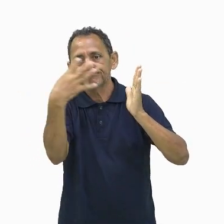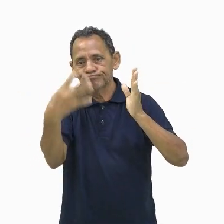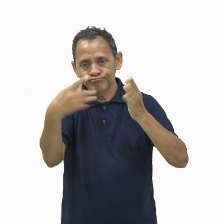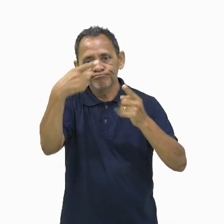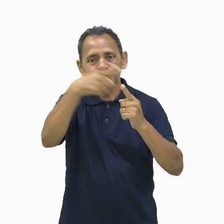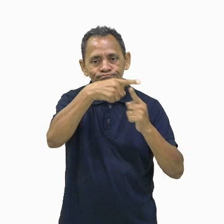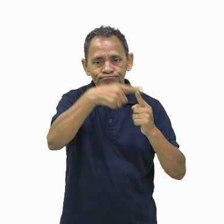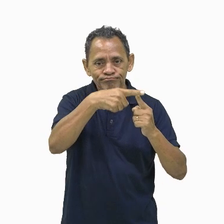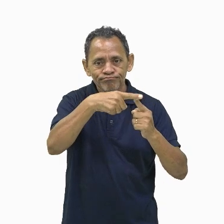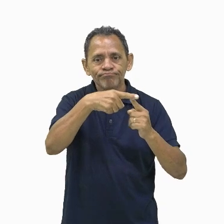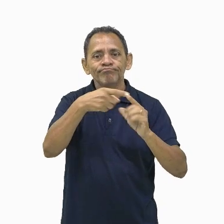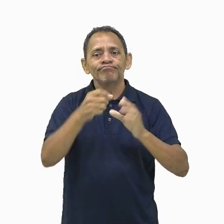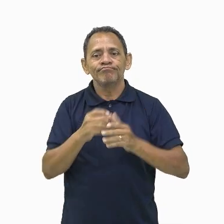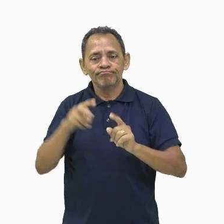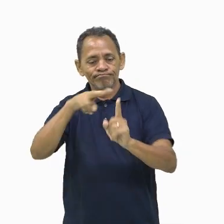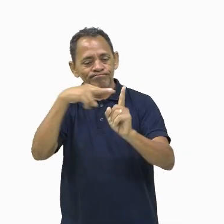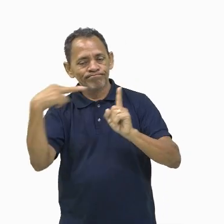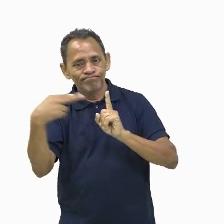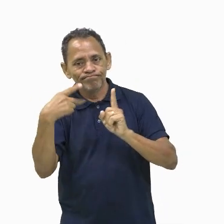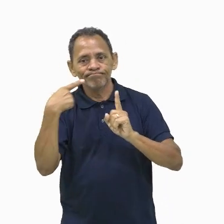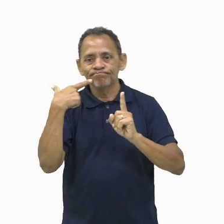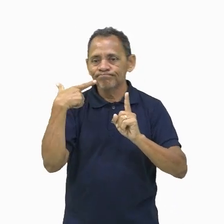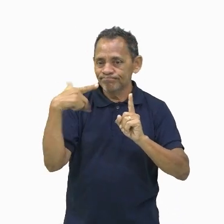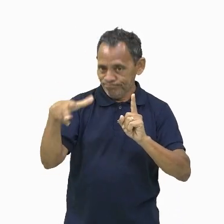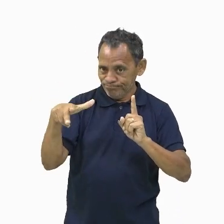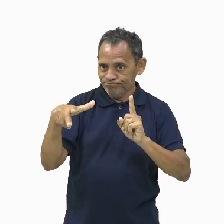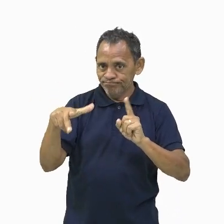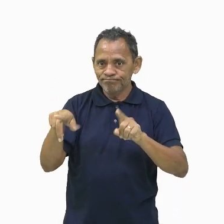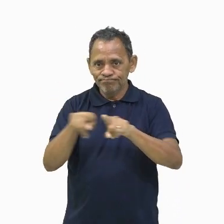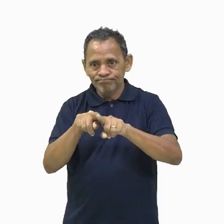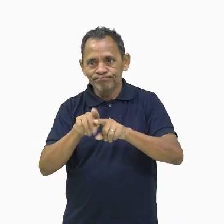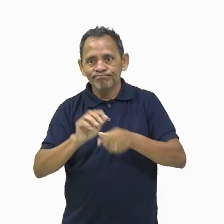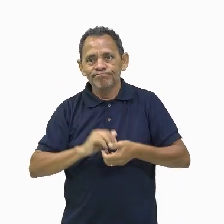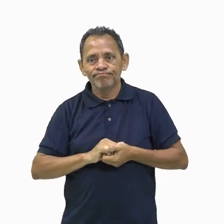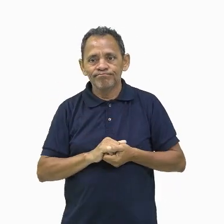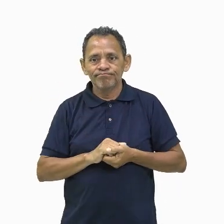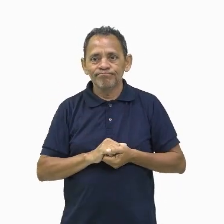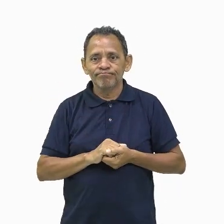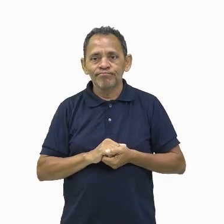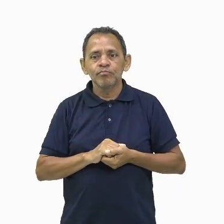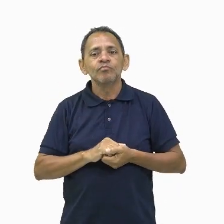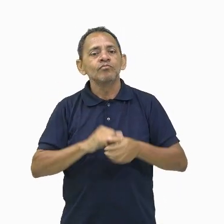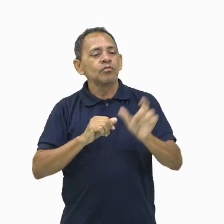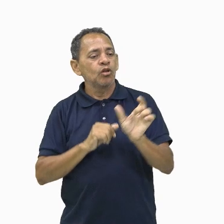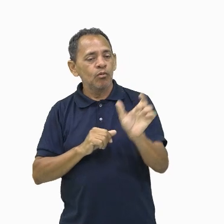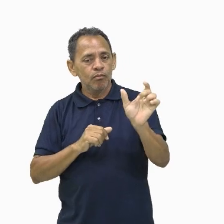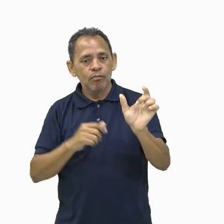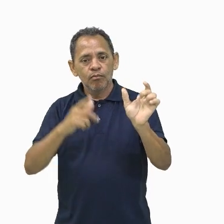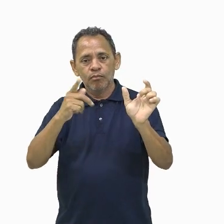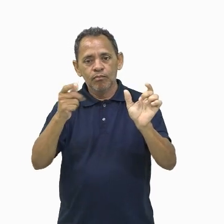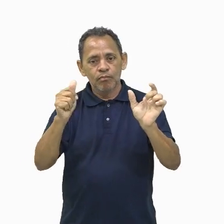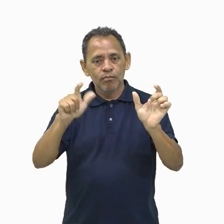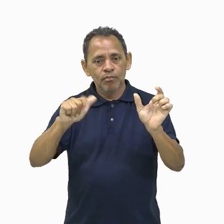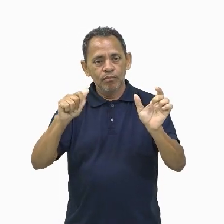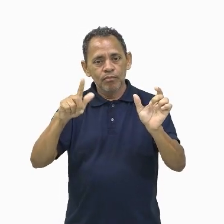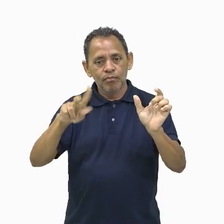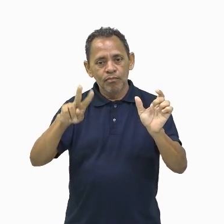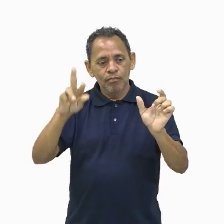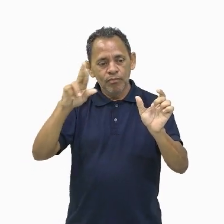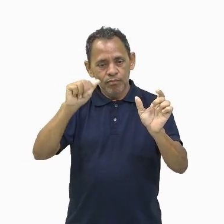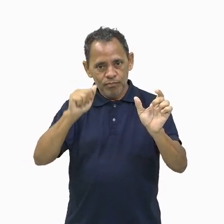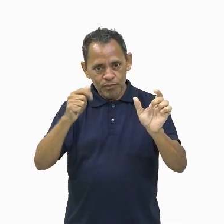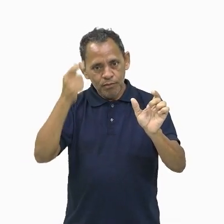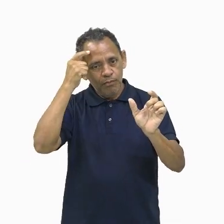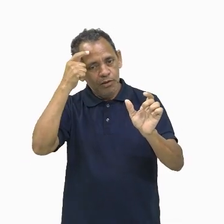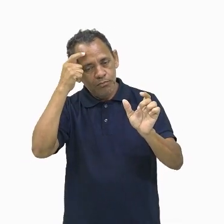com o aspecto da língua a qual estão relacionadas. Então, pode ser de palavra, de pensamento, de construção